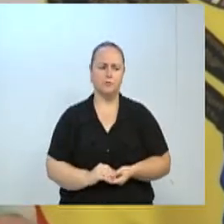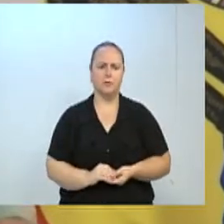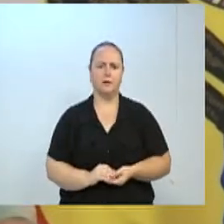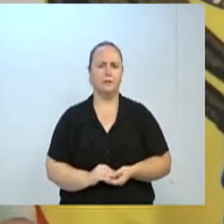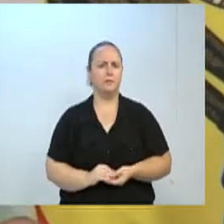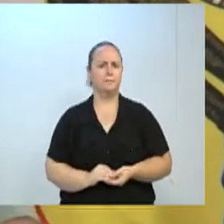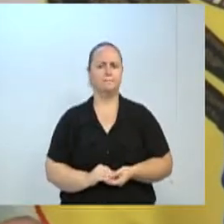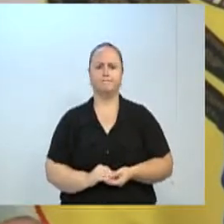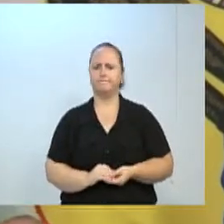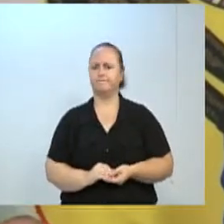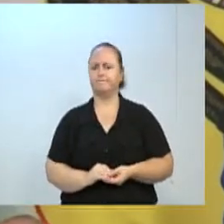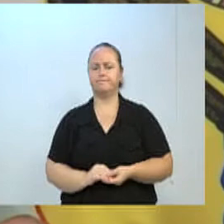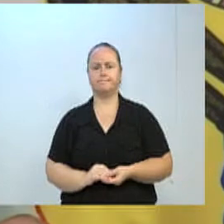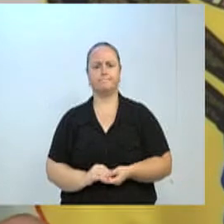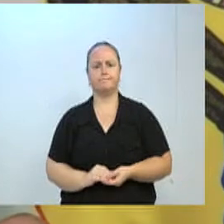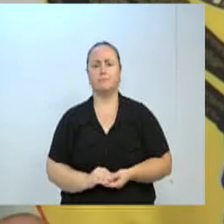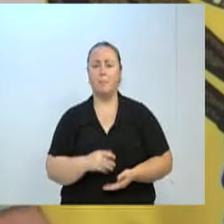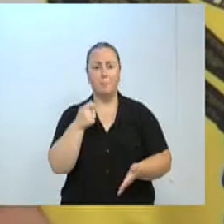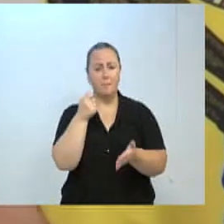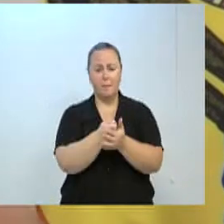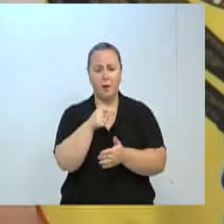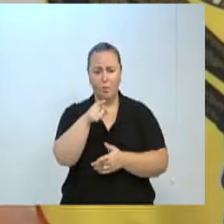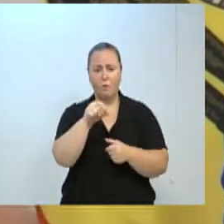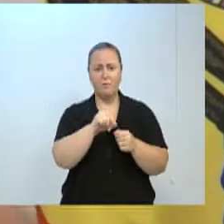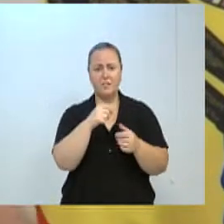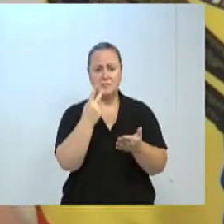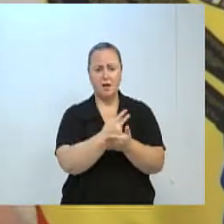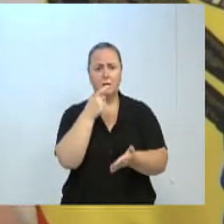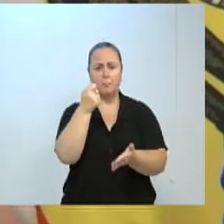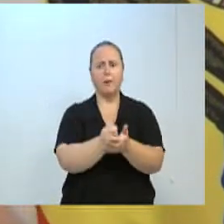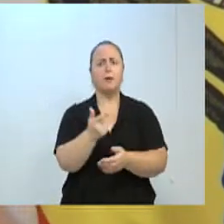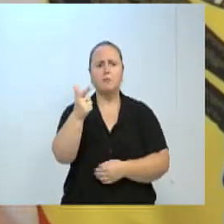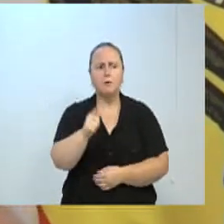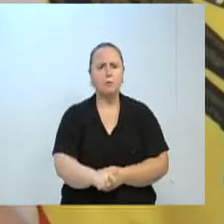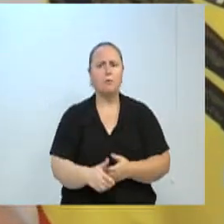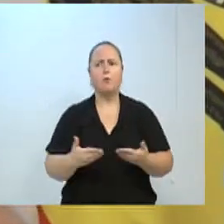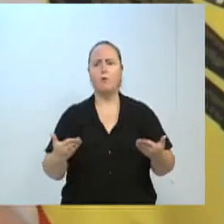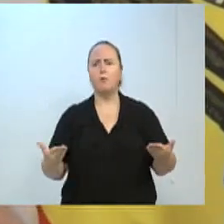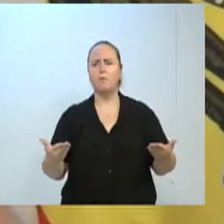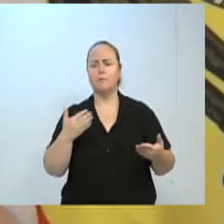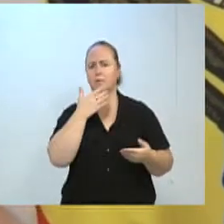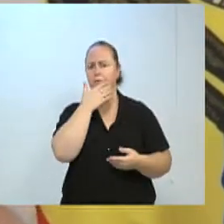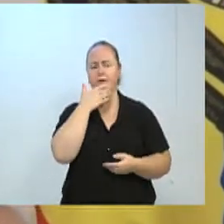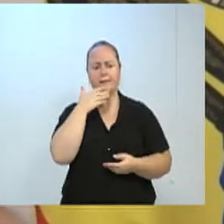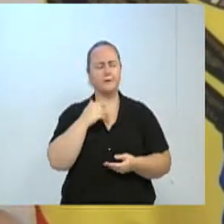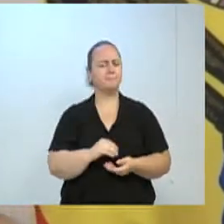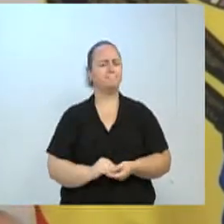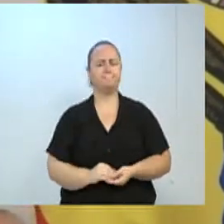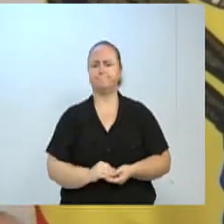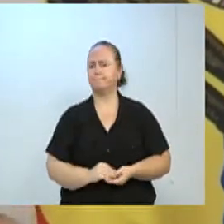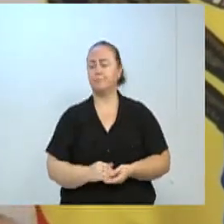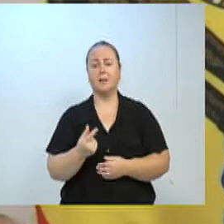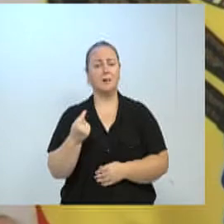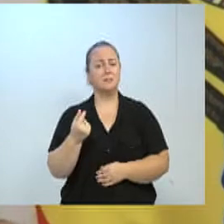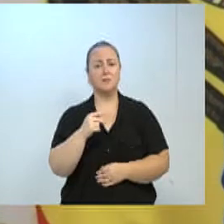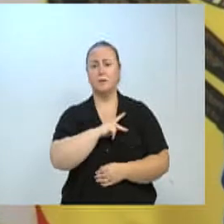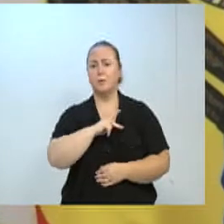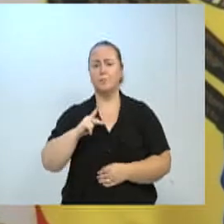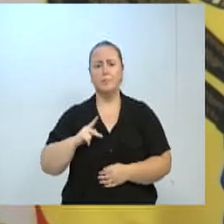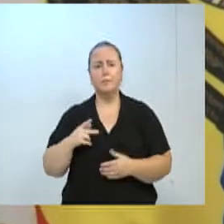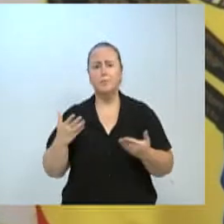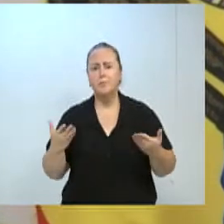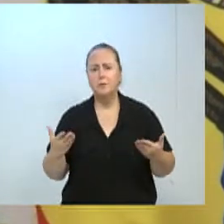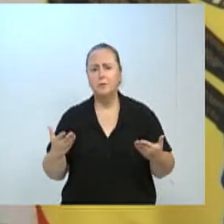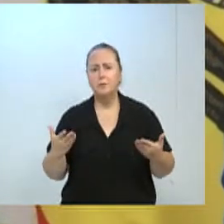duas vezes. Pô, faz uma vez uma coisa certa, cara. Esse dinheiro é público, é do contribuinte, é dos nossos